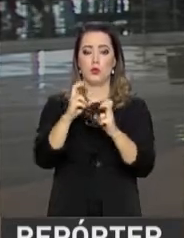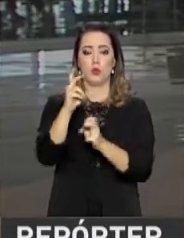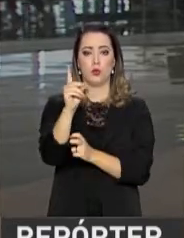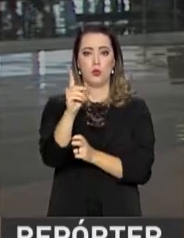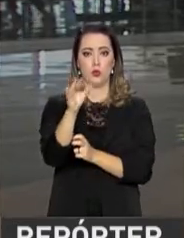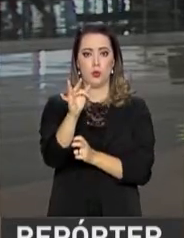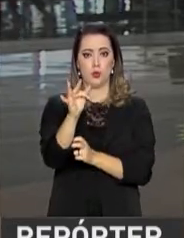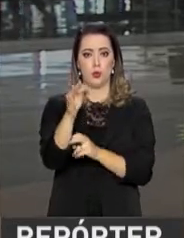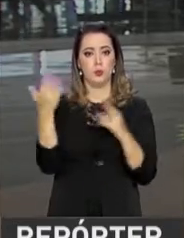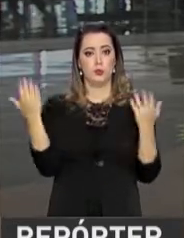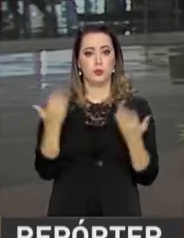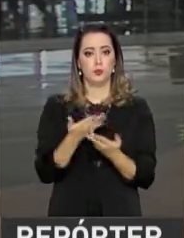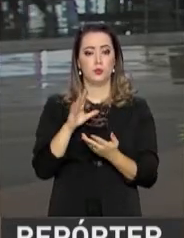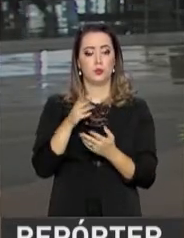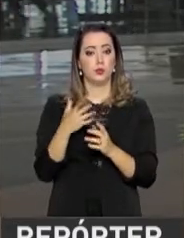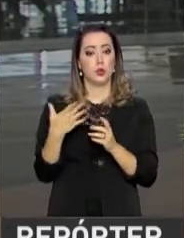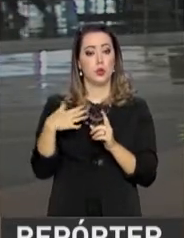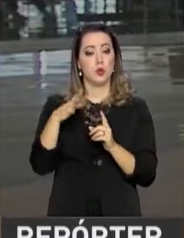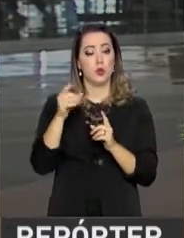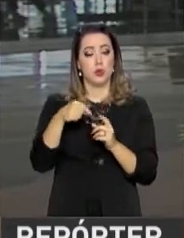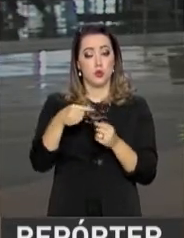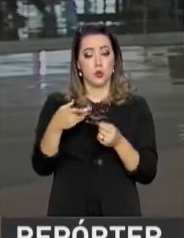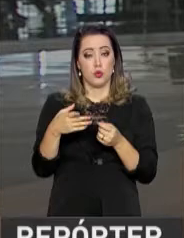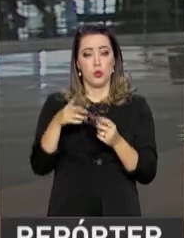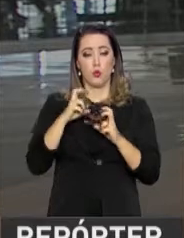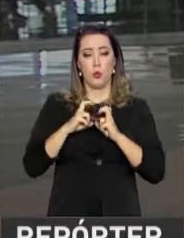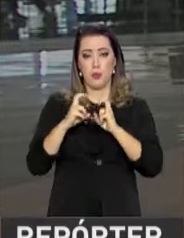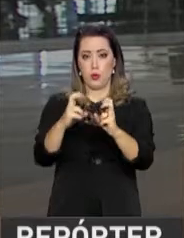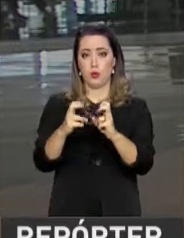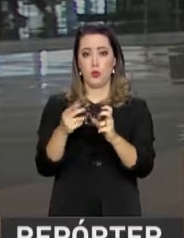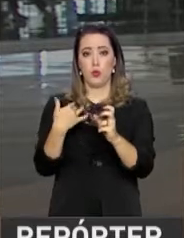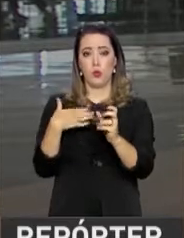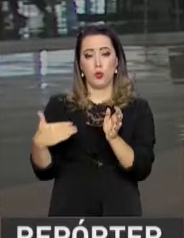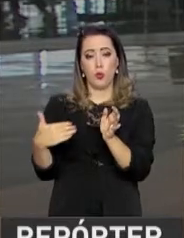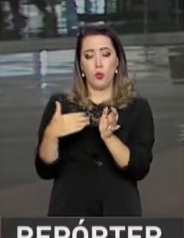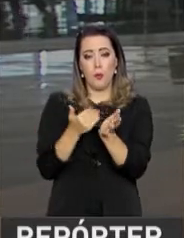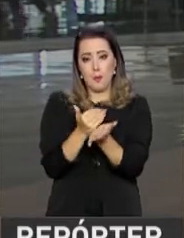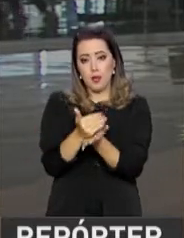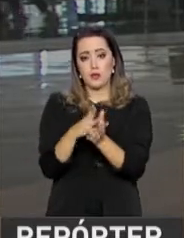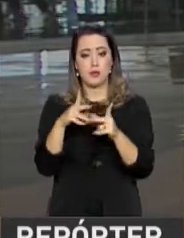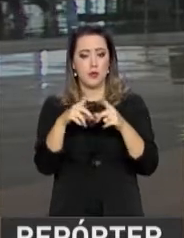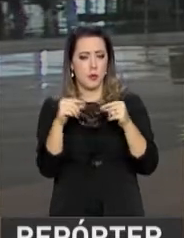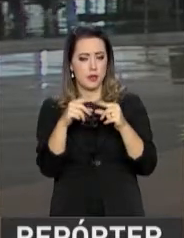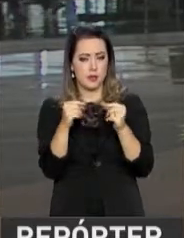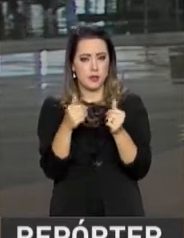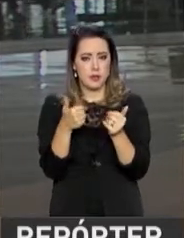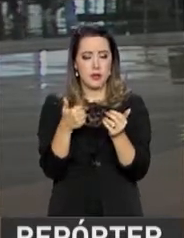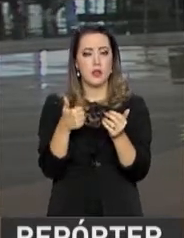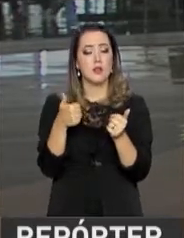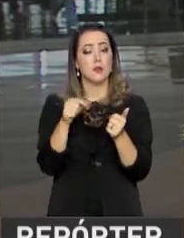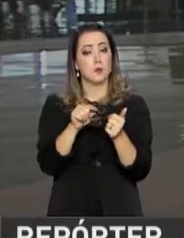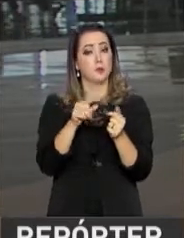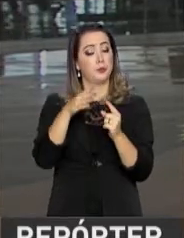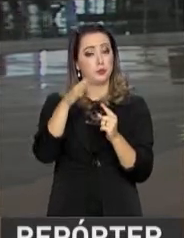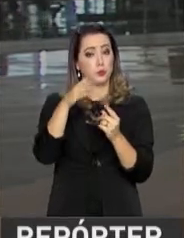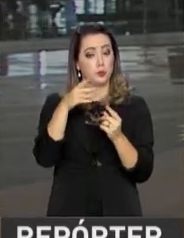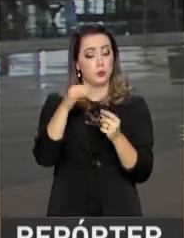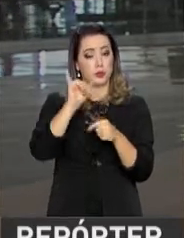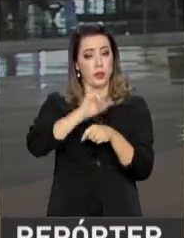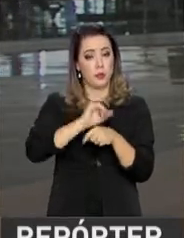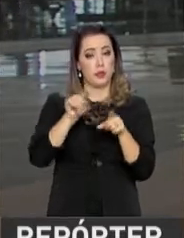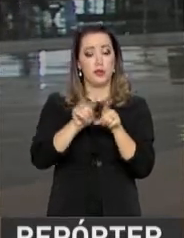ele circula entre o centro de Brasília e as regiões mais populosas. Tem atualmente 24 estações